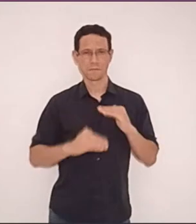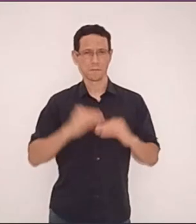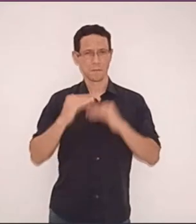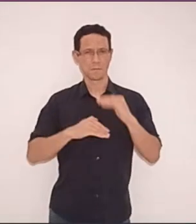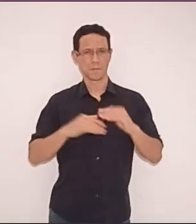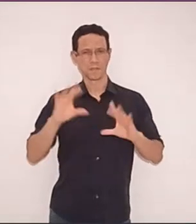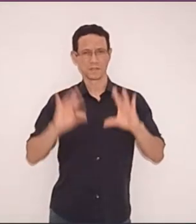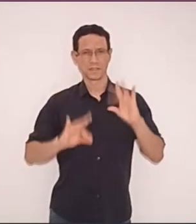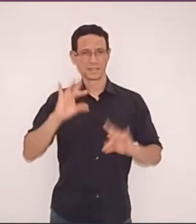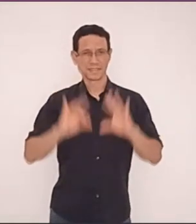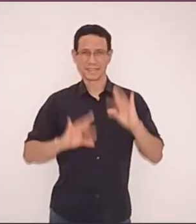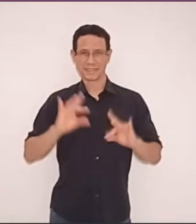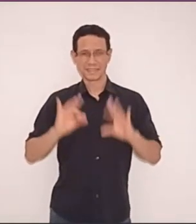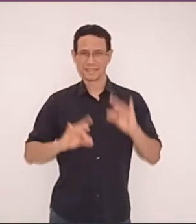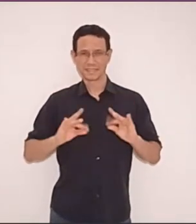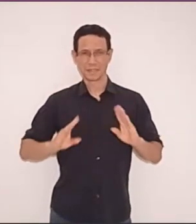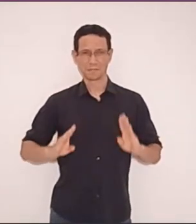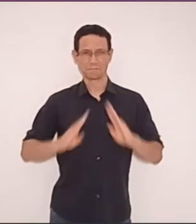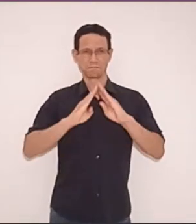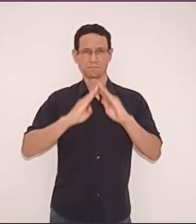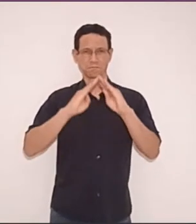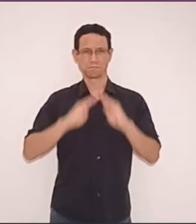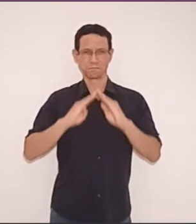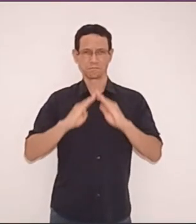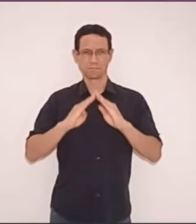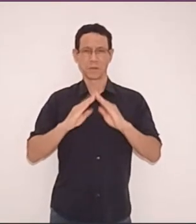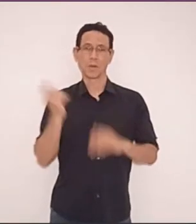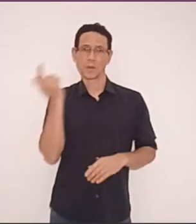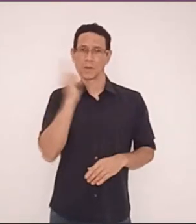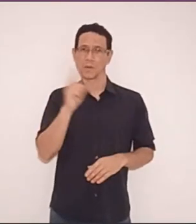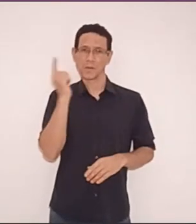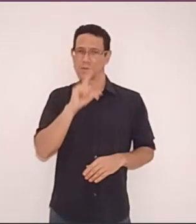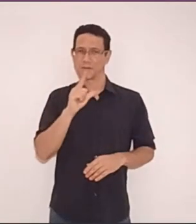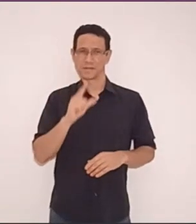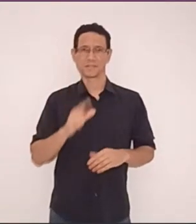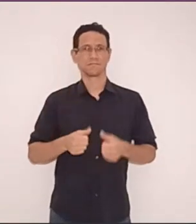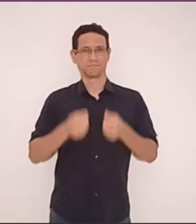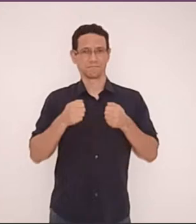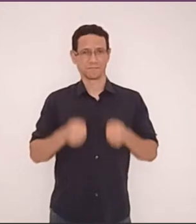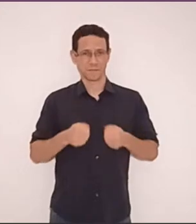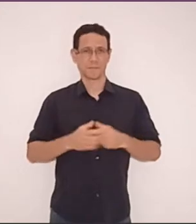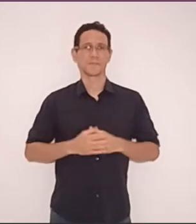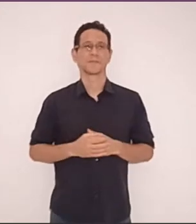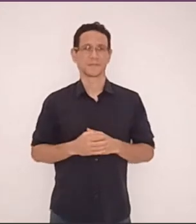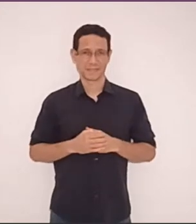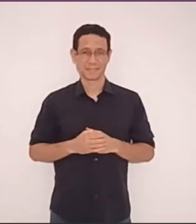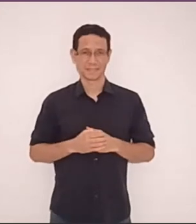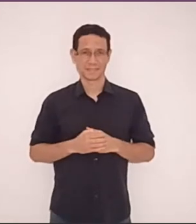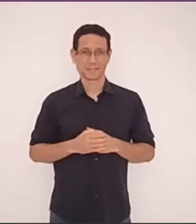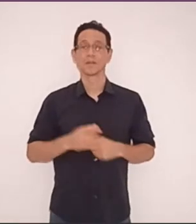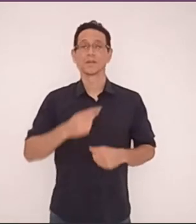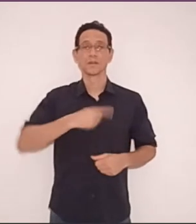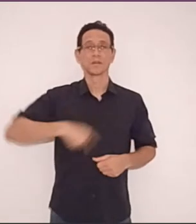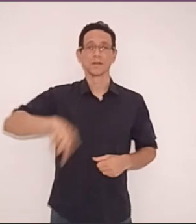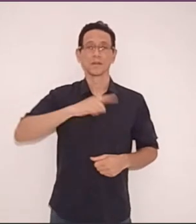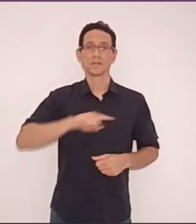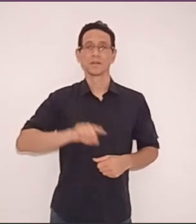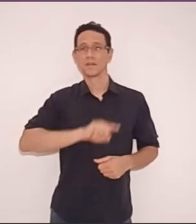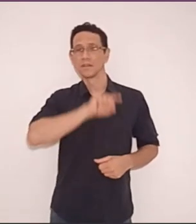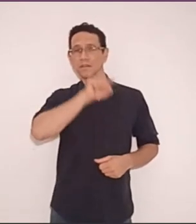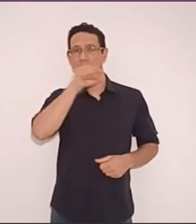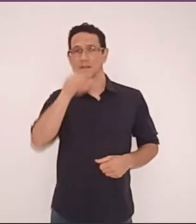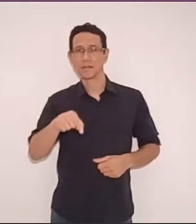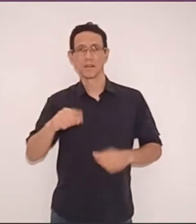lamaçais atingimos a firmeza dos Latinos nós habitando